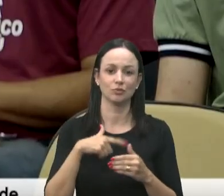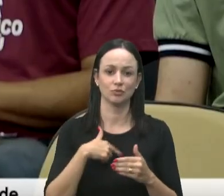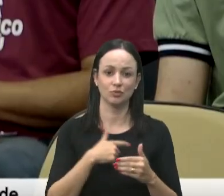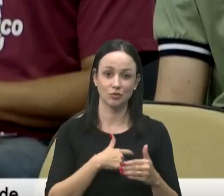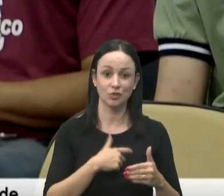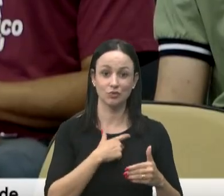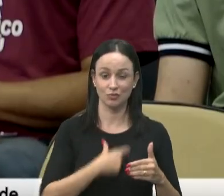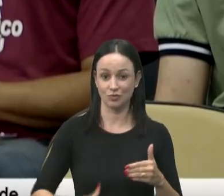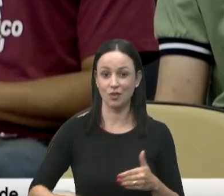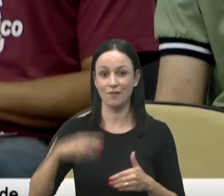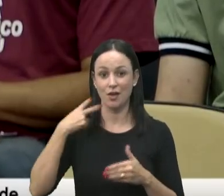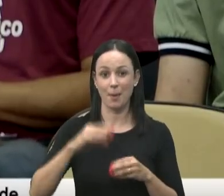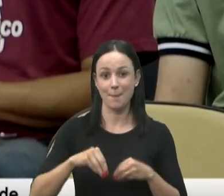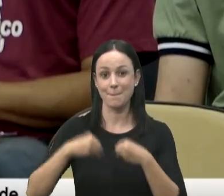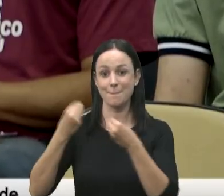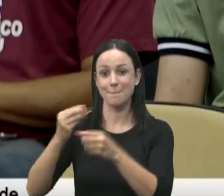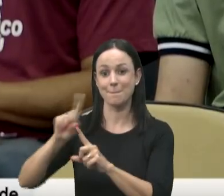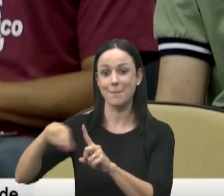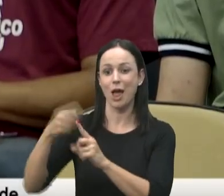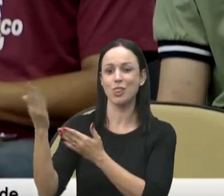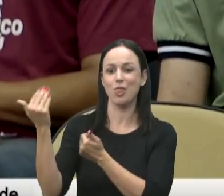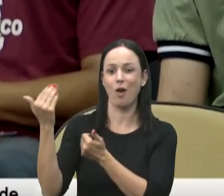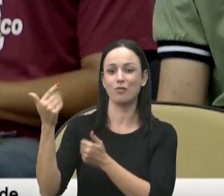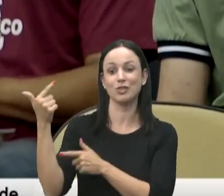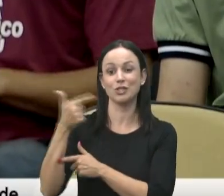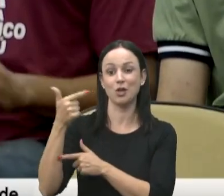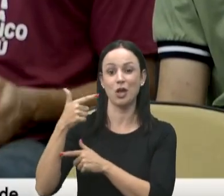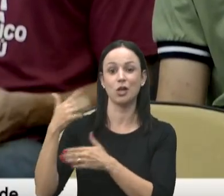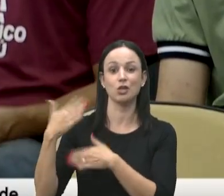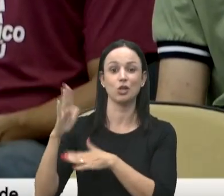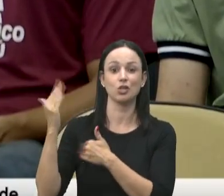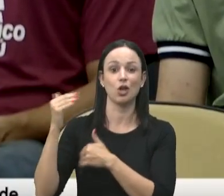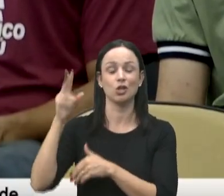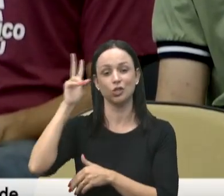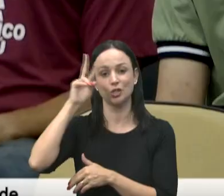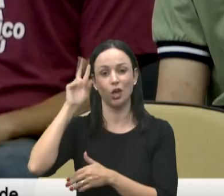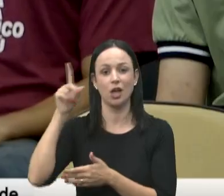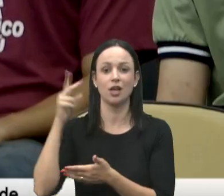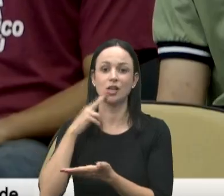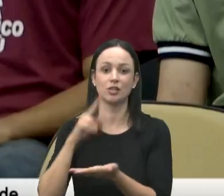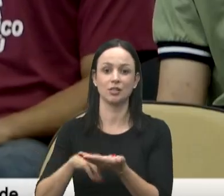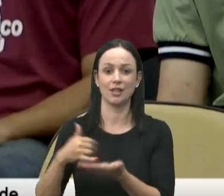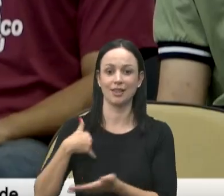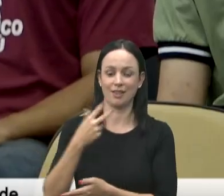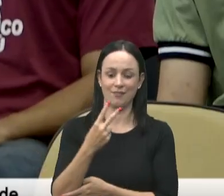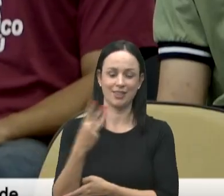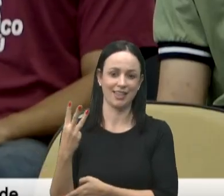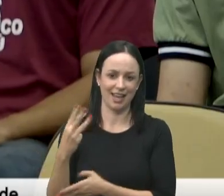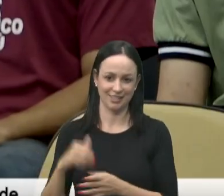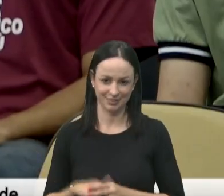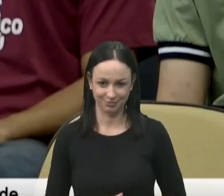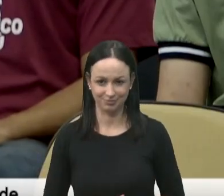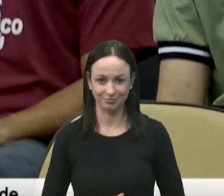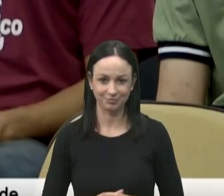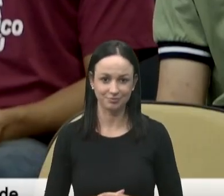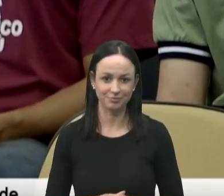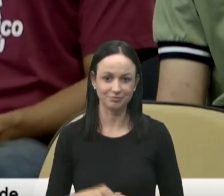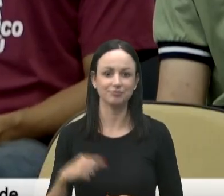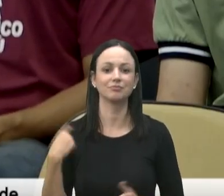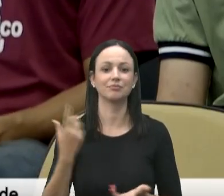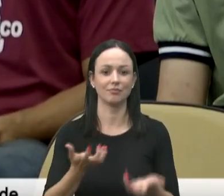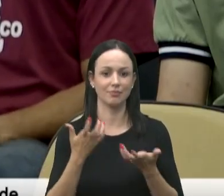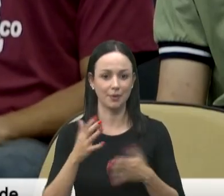mais jovem para o mais jovem, segundo mais jovem da história de Dois Córregos, eleito aos 23 anos. Então, a gente quer